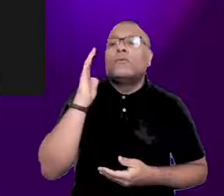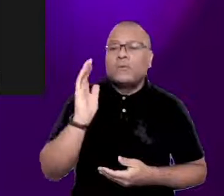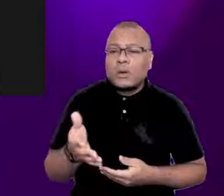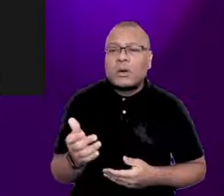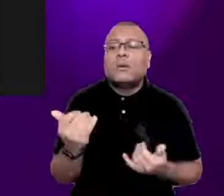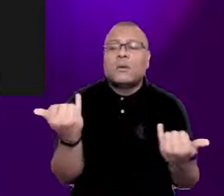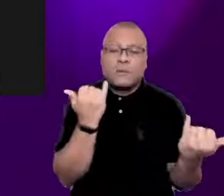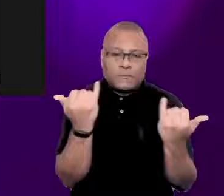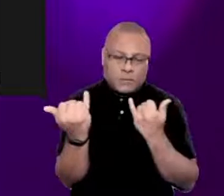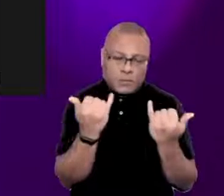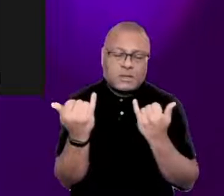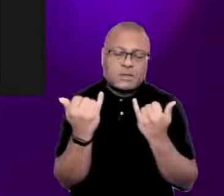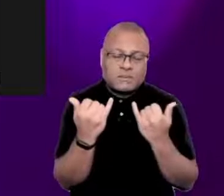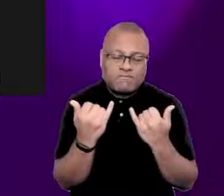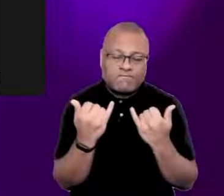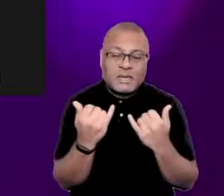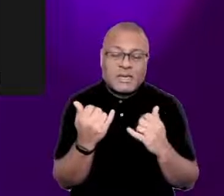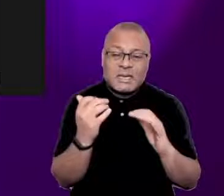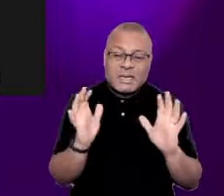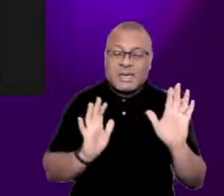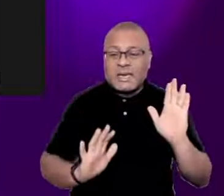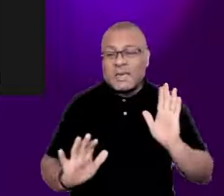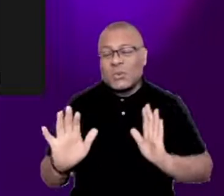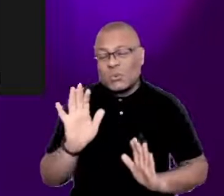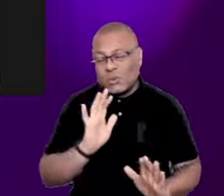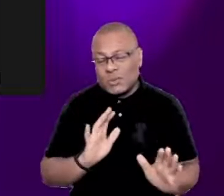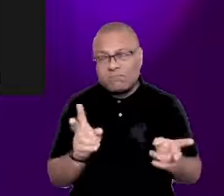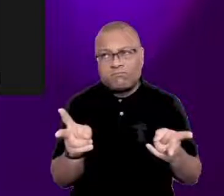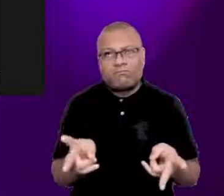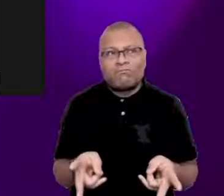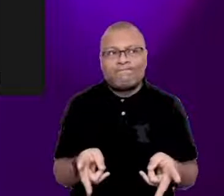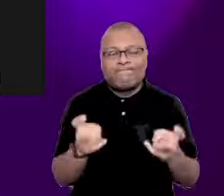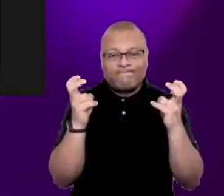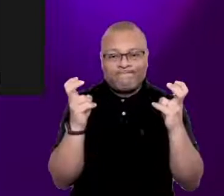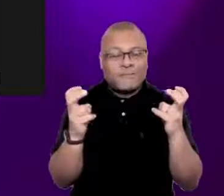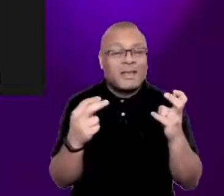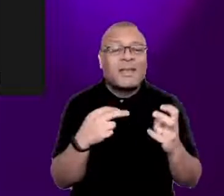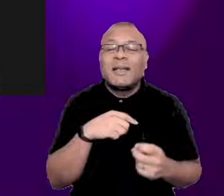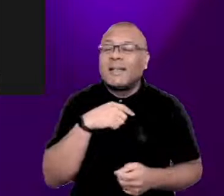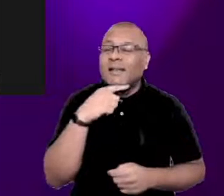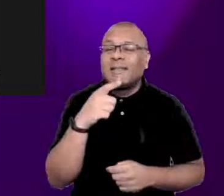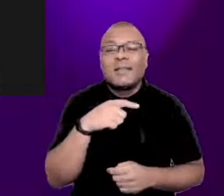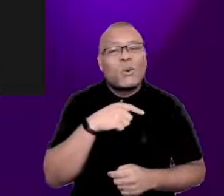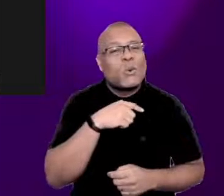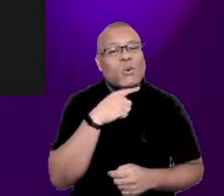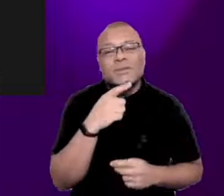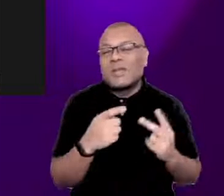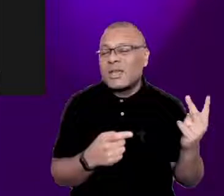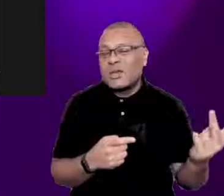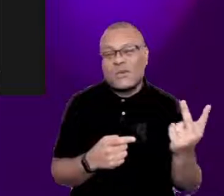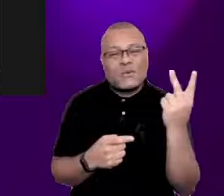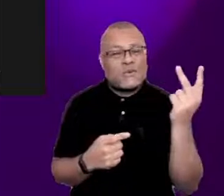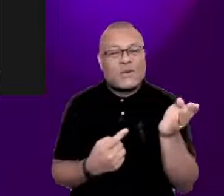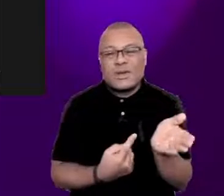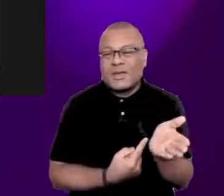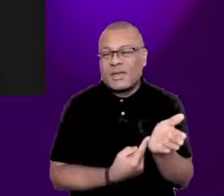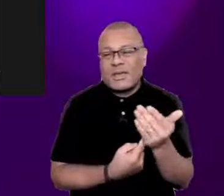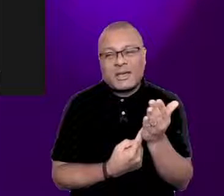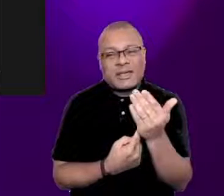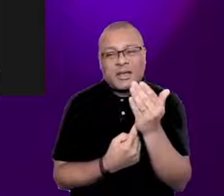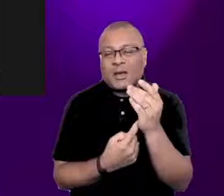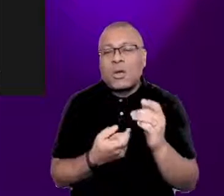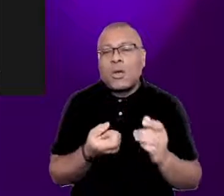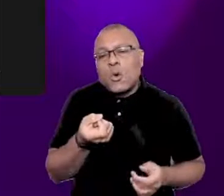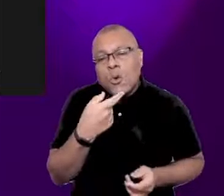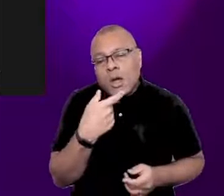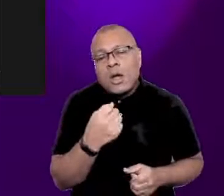dados, de cuidado, a gente percebe que a gente não consegue trazer o valor que aquela tecnologia ou aquele